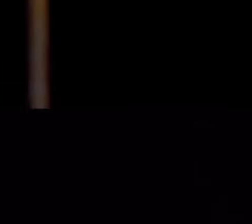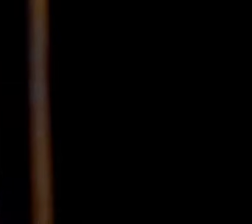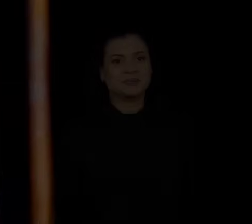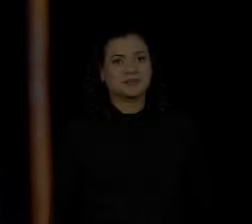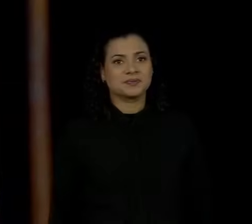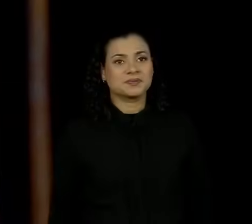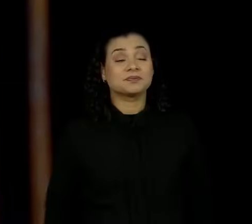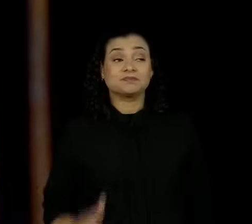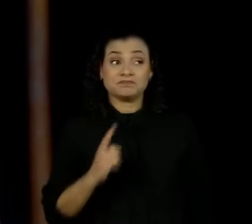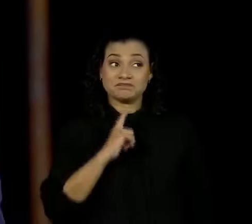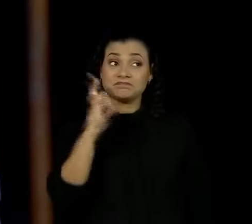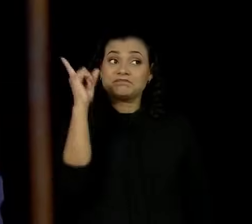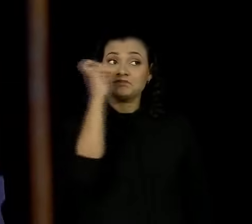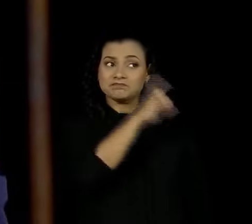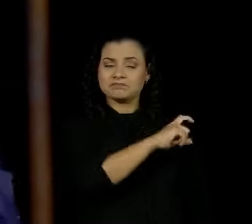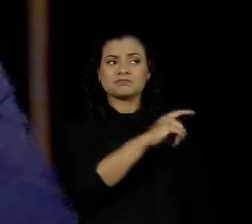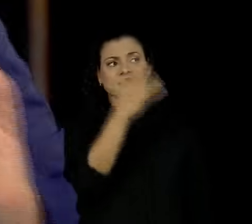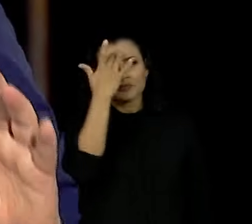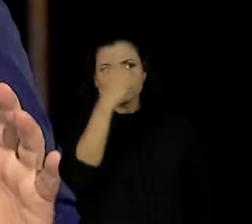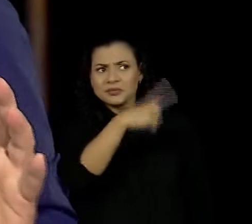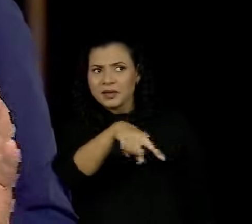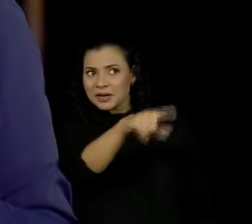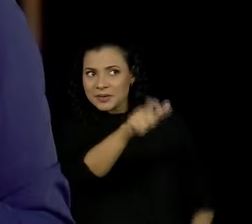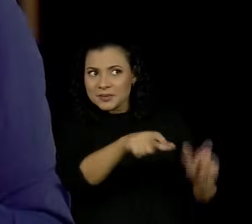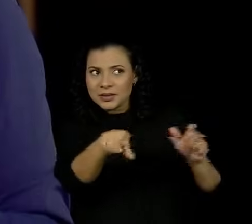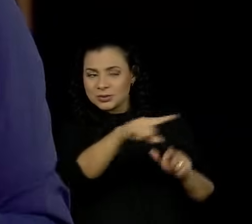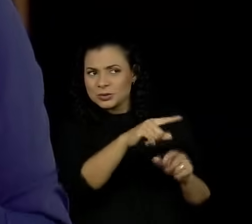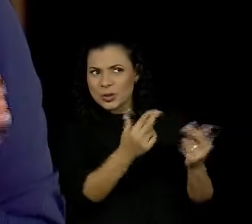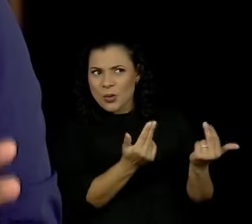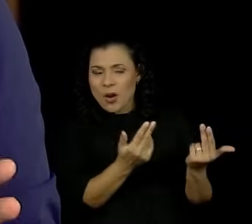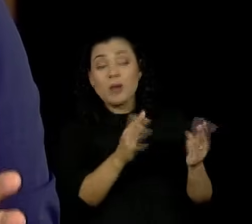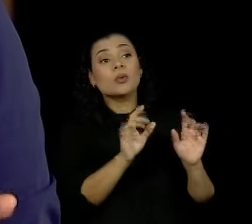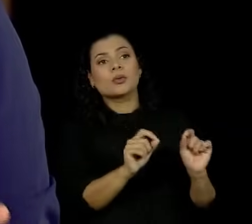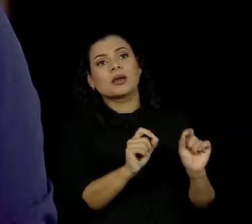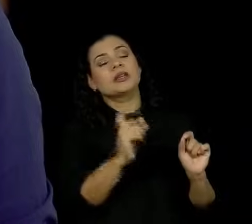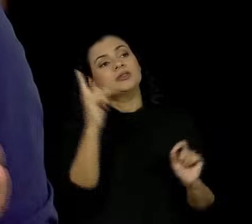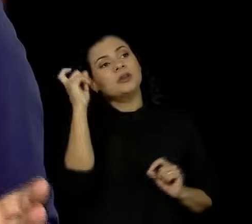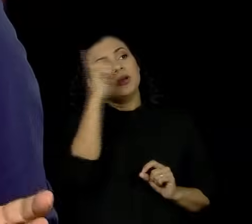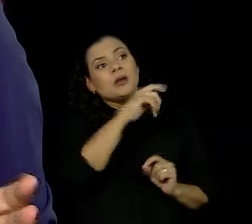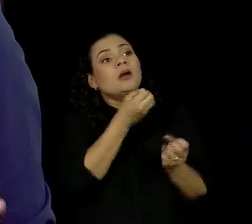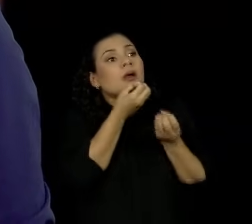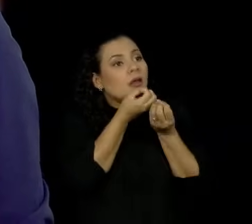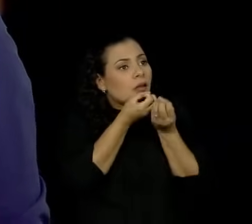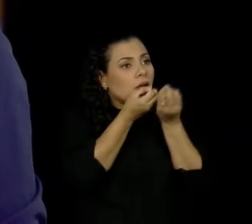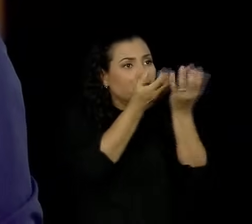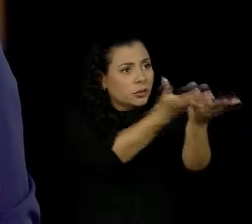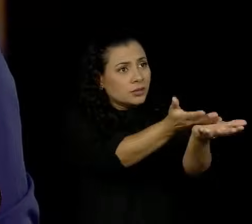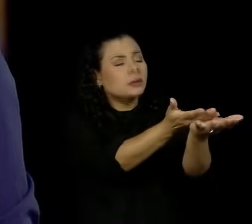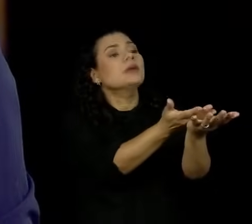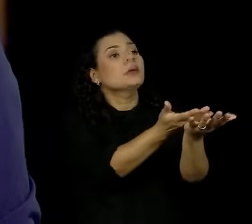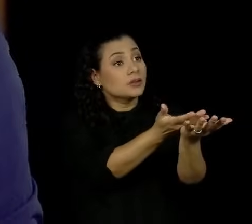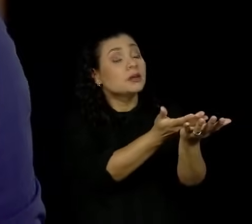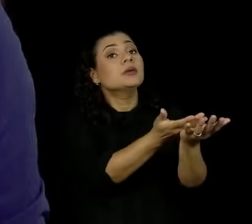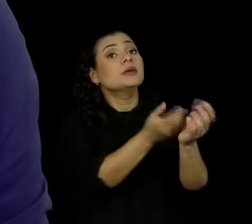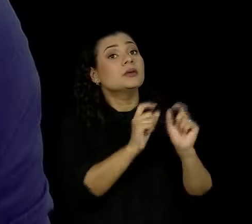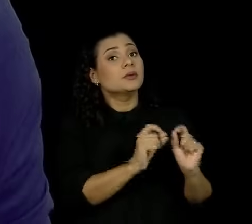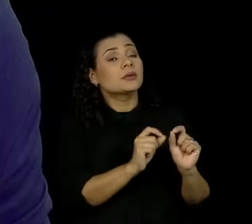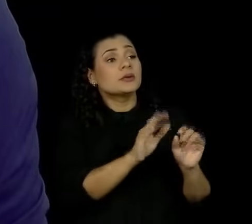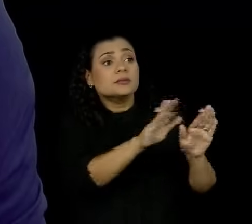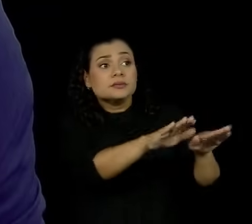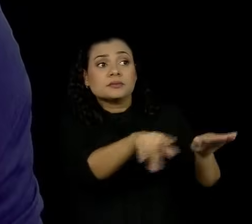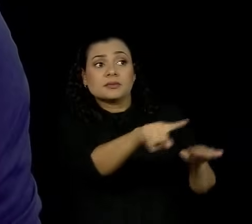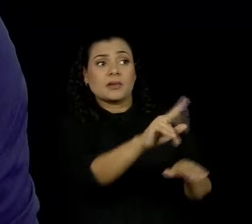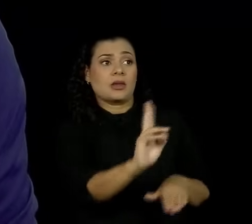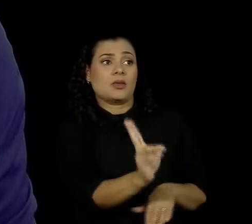tem uma dificuldade, não sei se o pessoal de casa vai se identificar, É. que é dizer para a pessoa que está envelhecendo, não